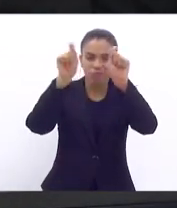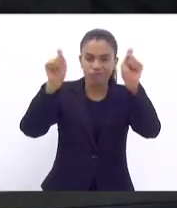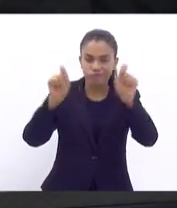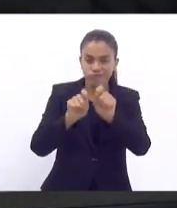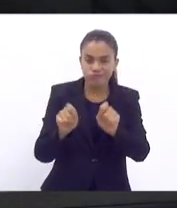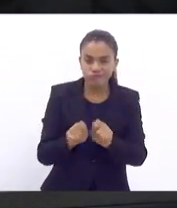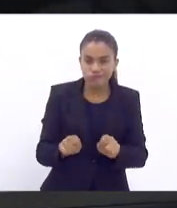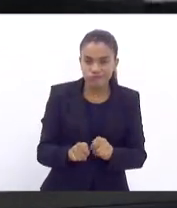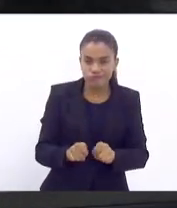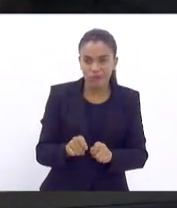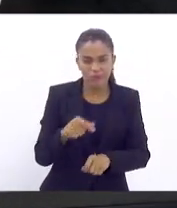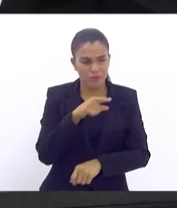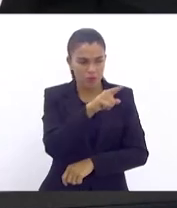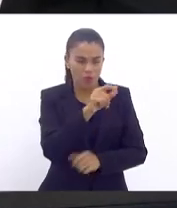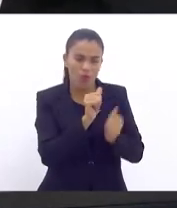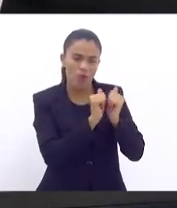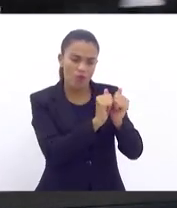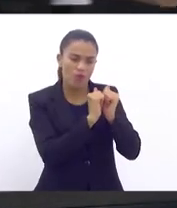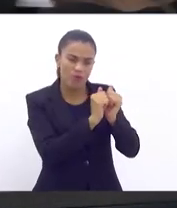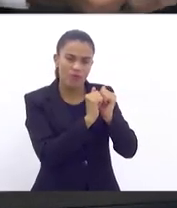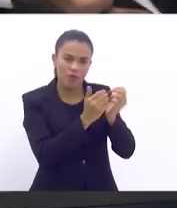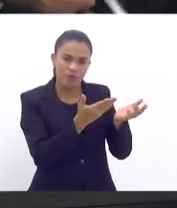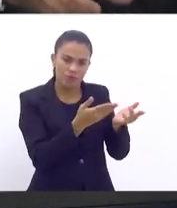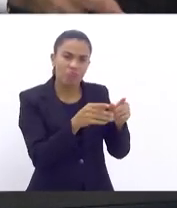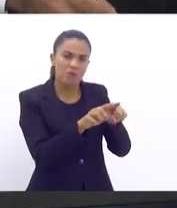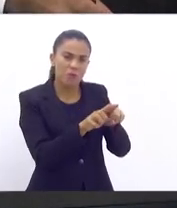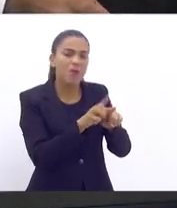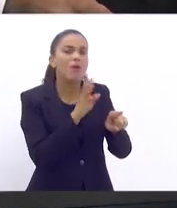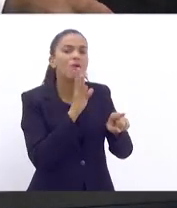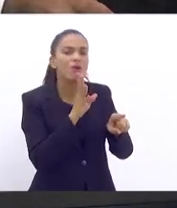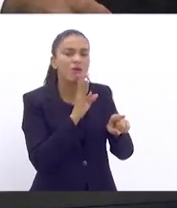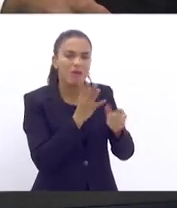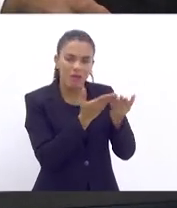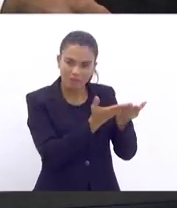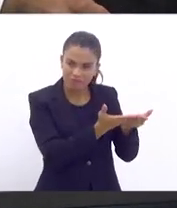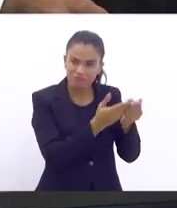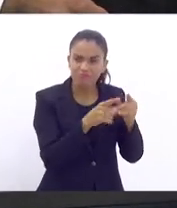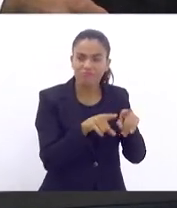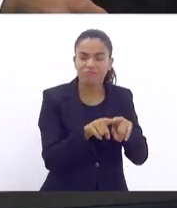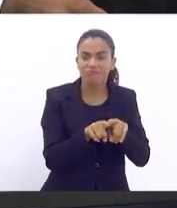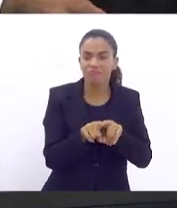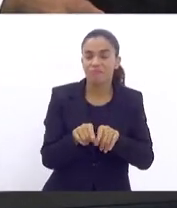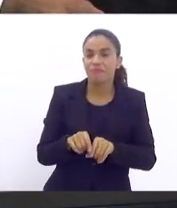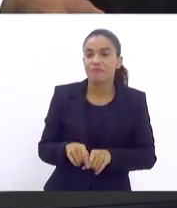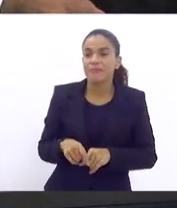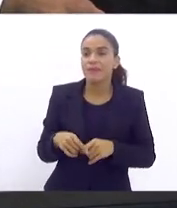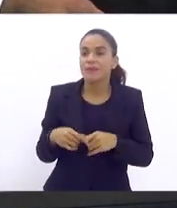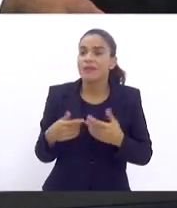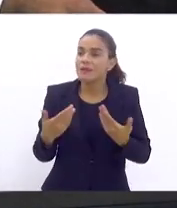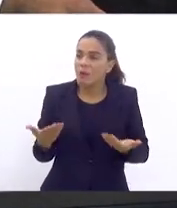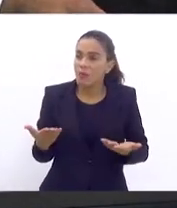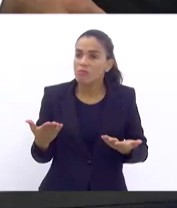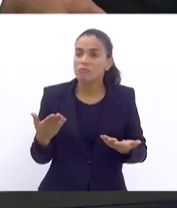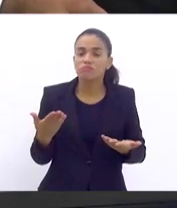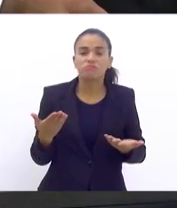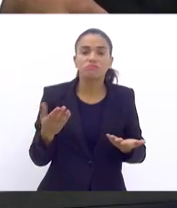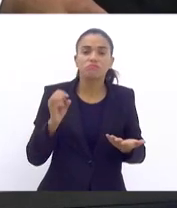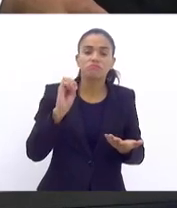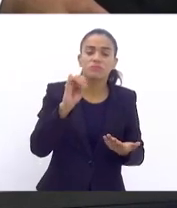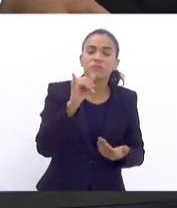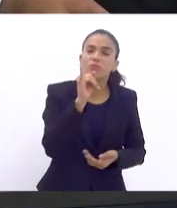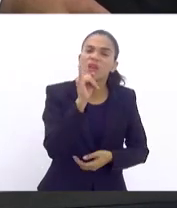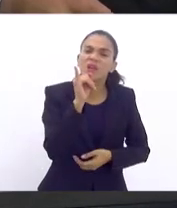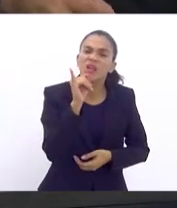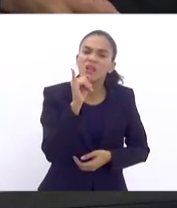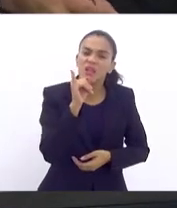Correia conviveu muito com ele também grande companheiro do circuitos etc Então se fosse por exemplo